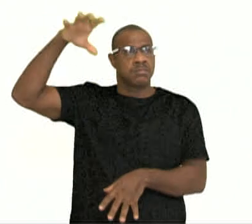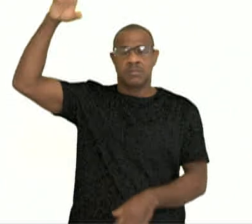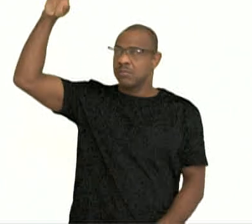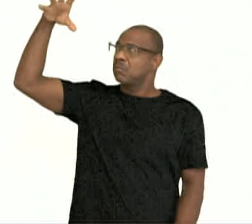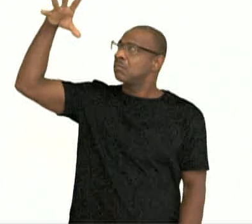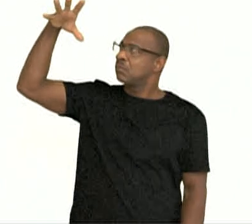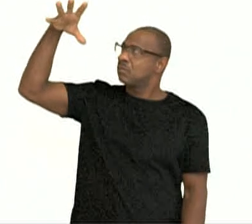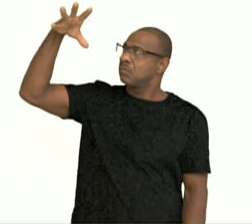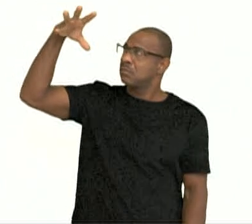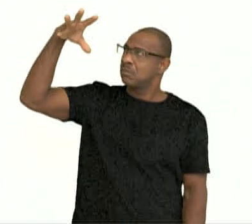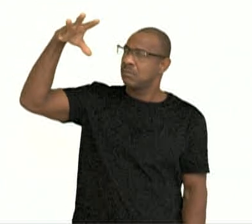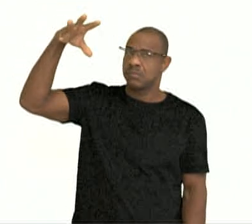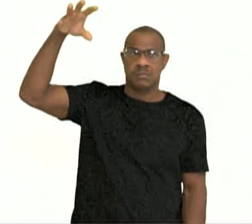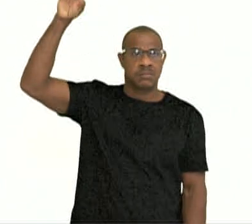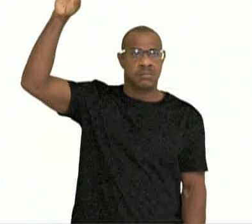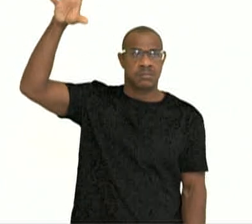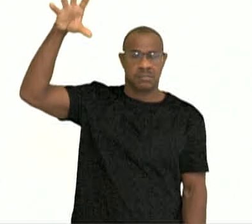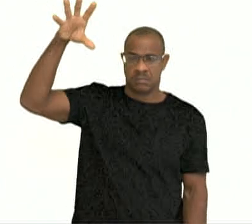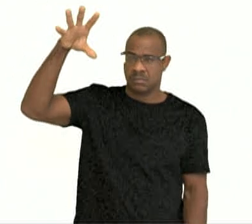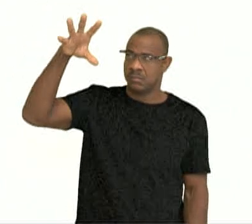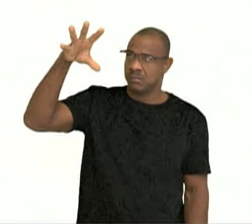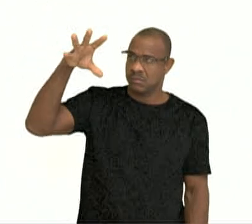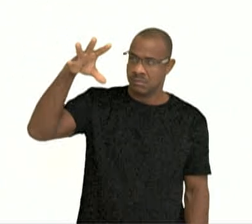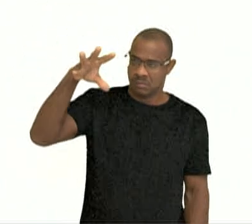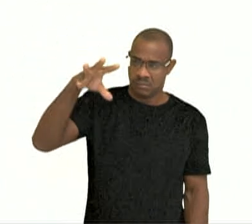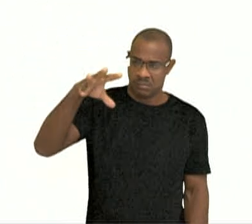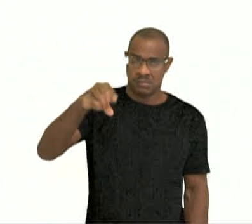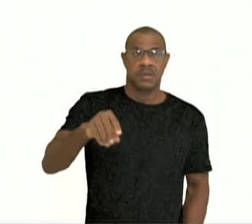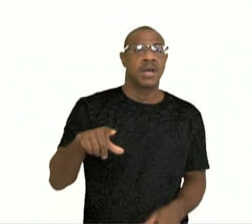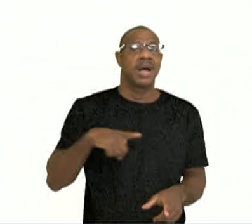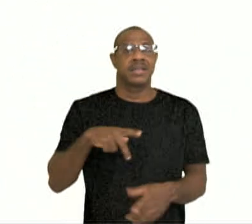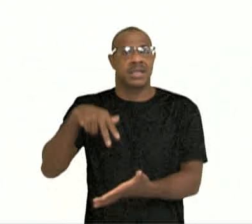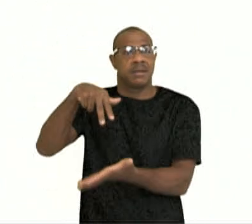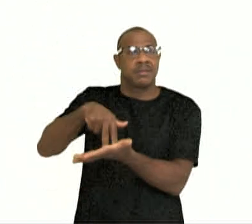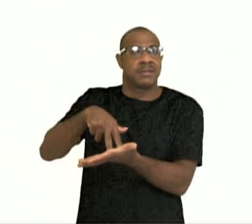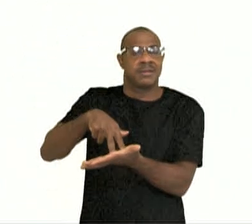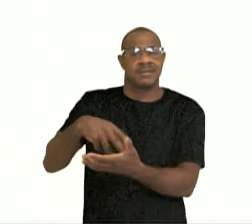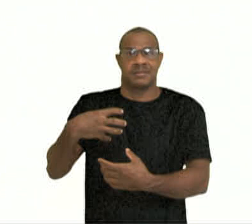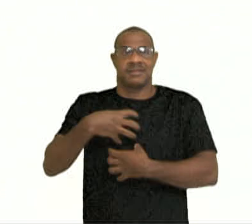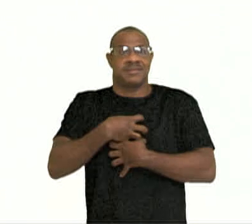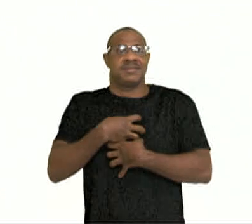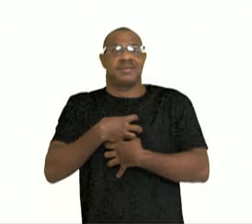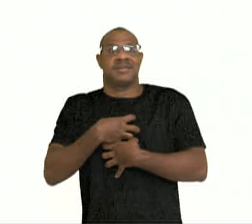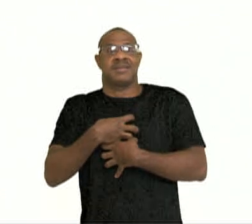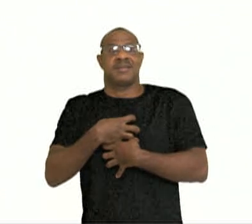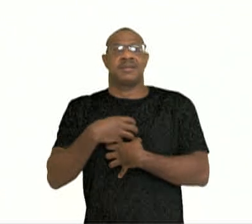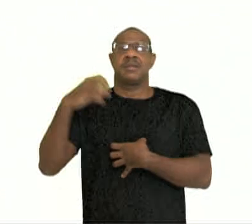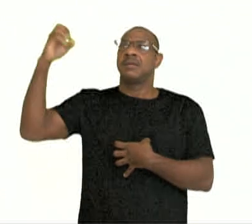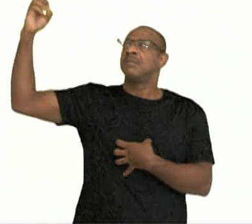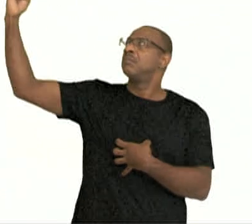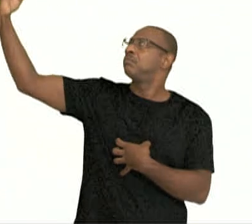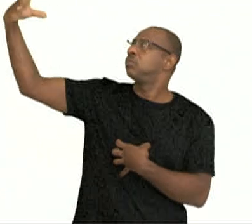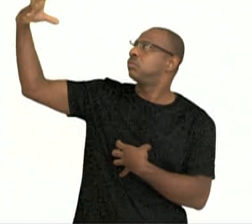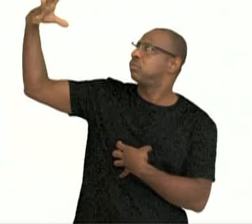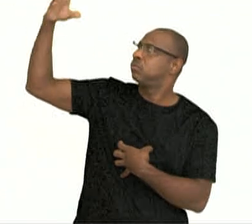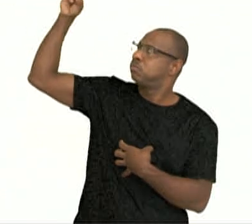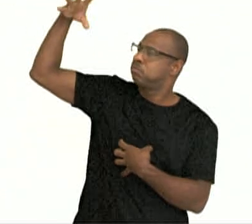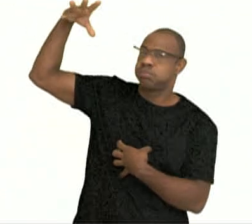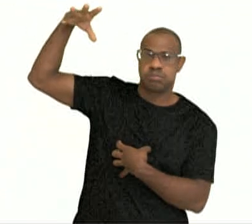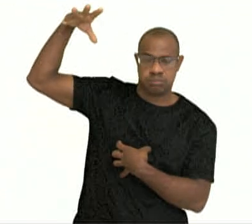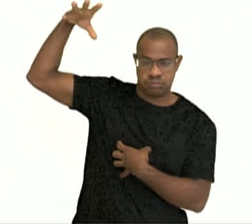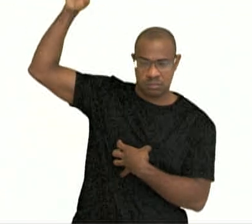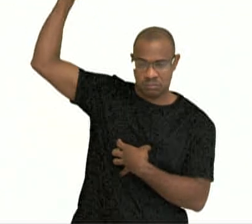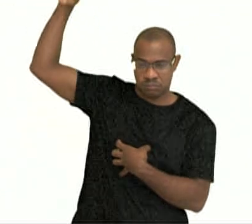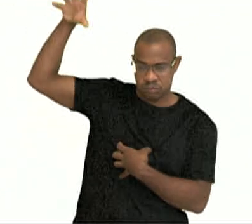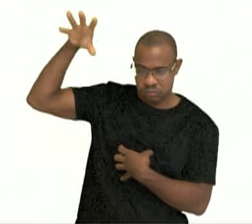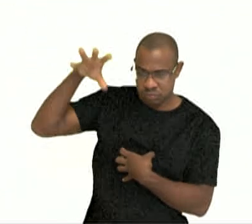ele despenca até o palco. Imagina a sensação de ver aquele lustre